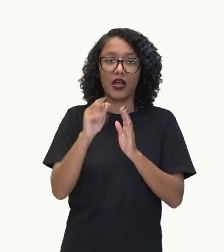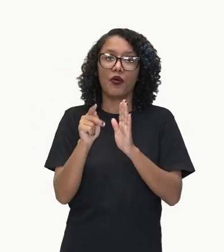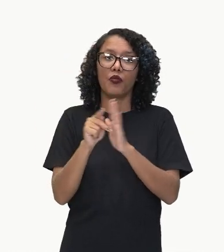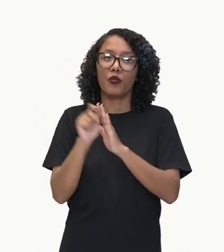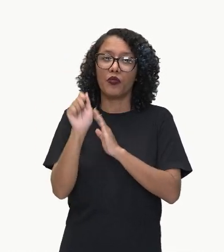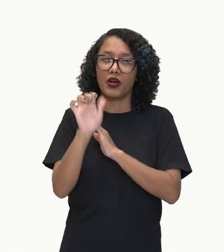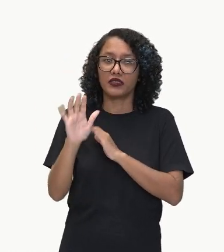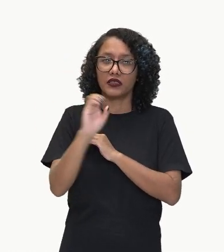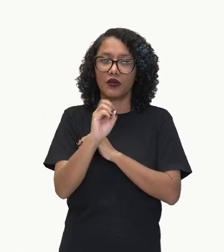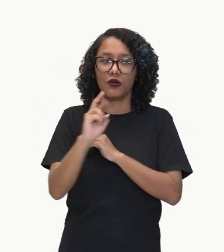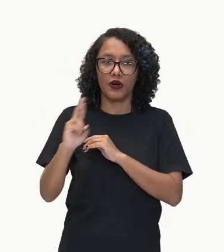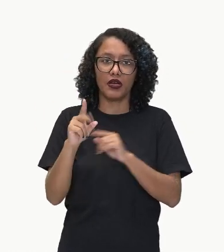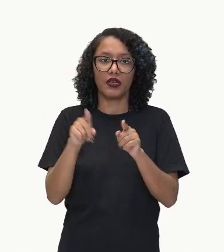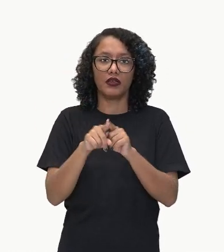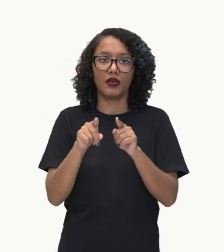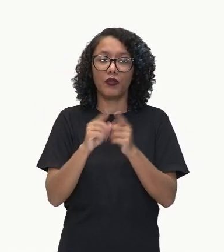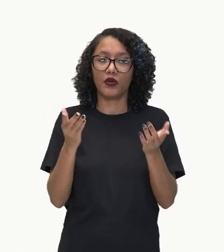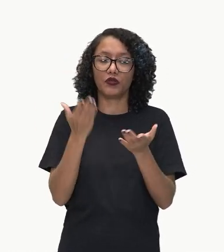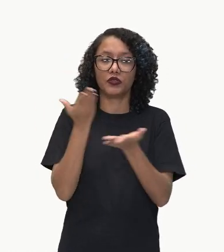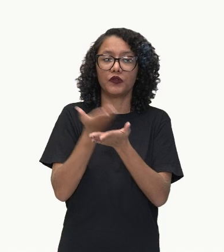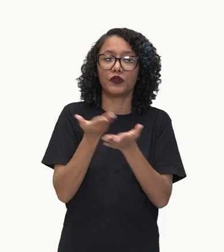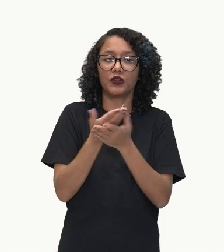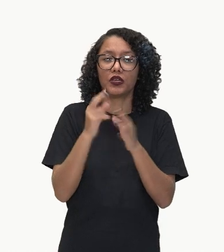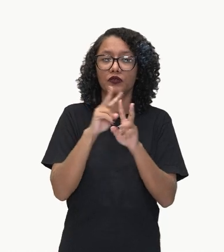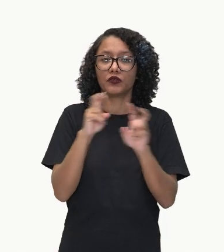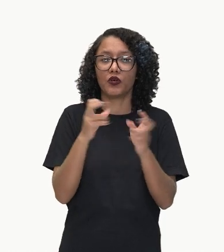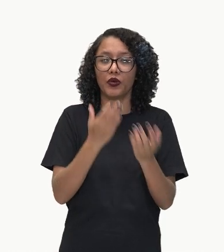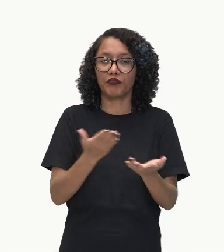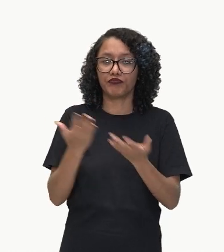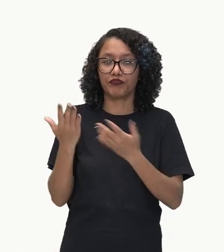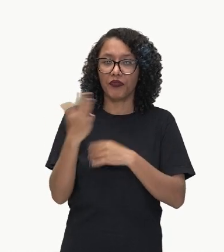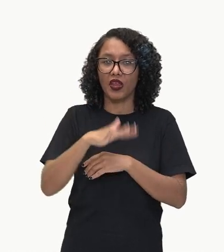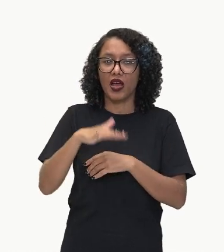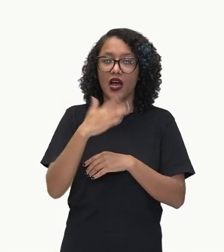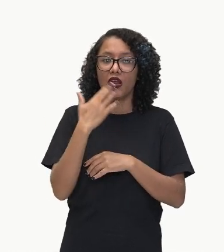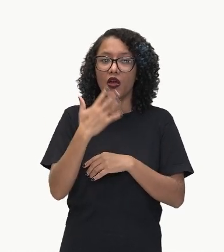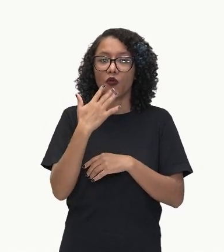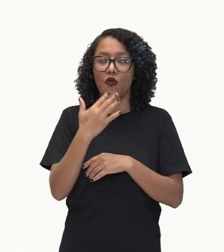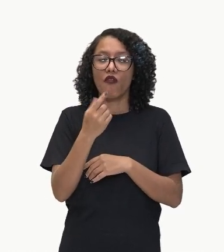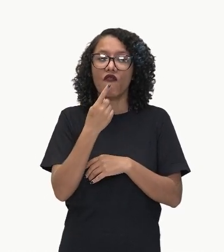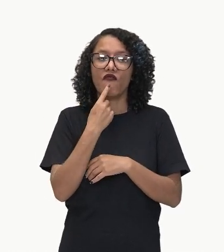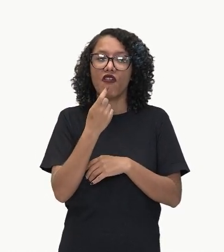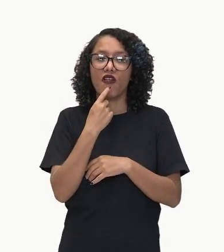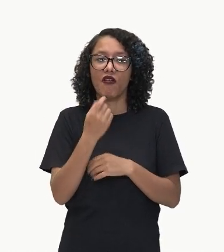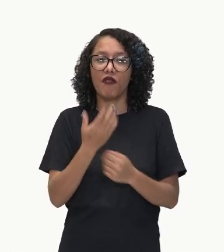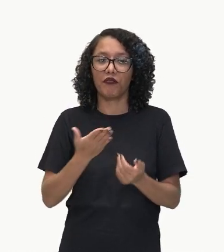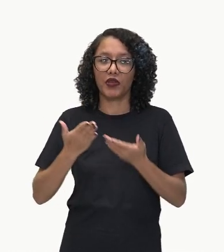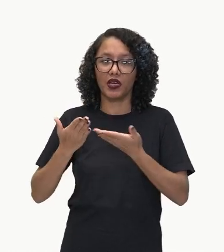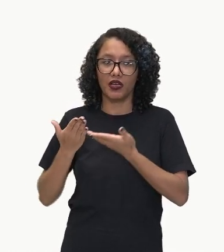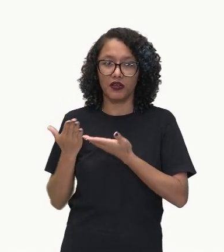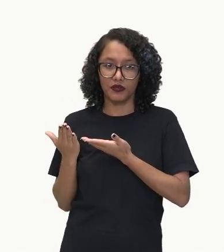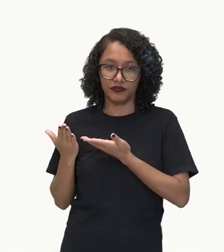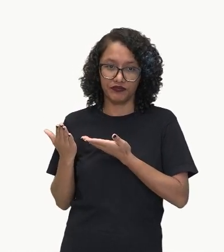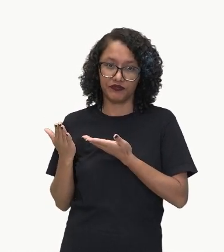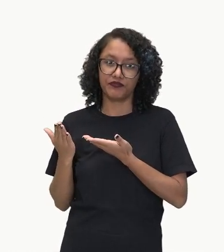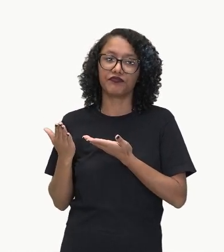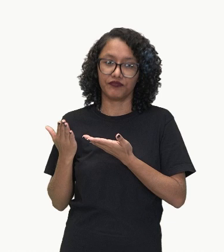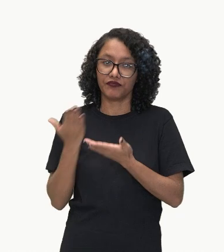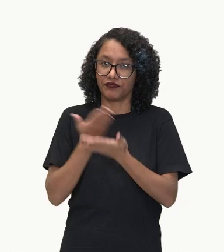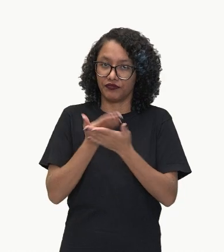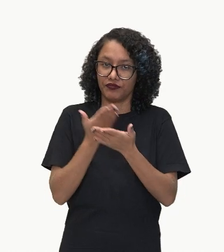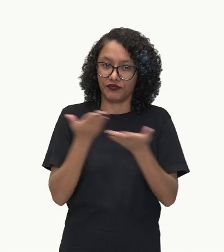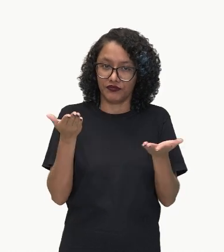E chegamos hoje aqui a essa região em vermelho, em laranja, esses países